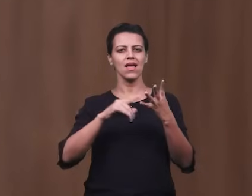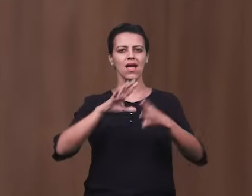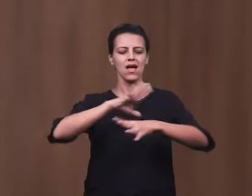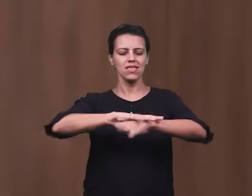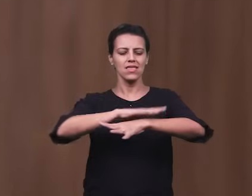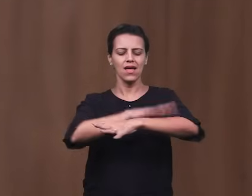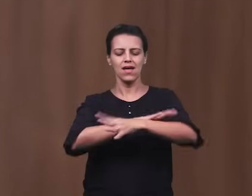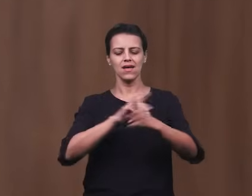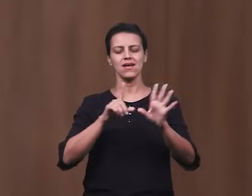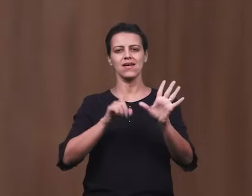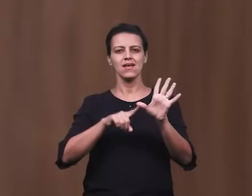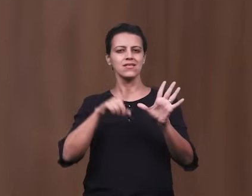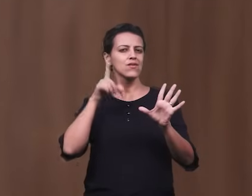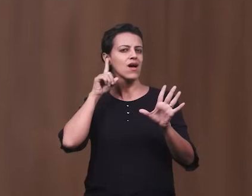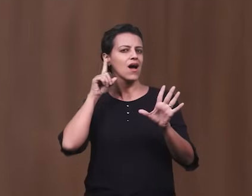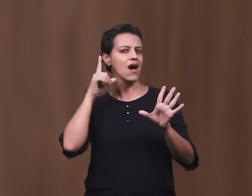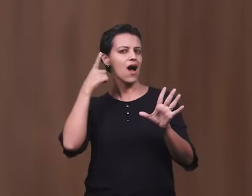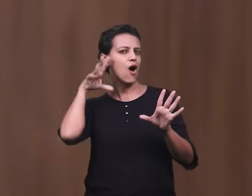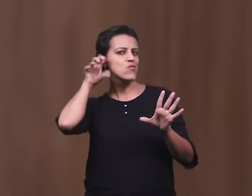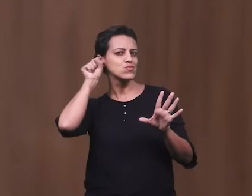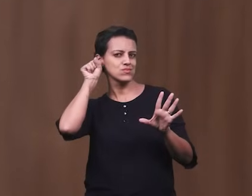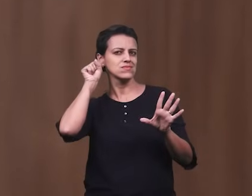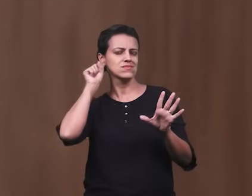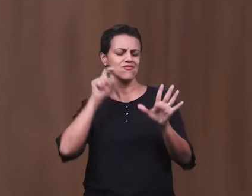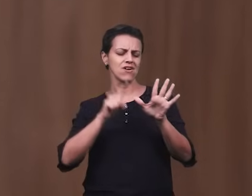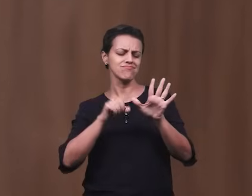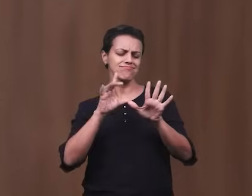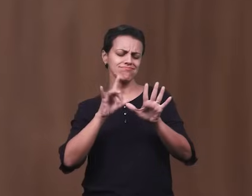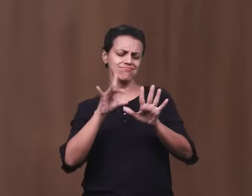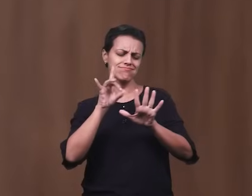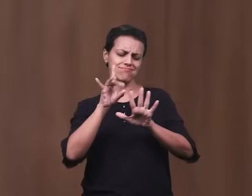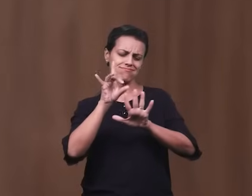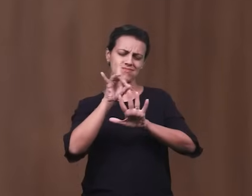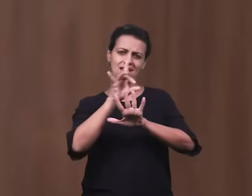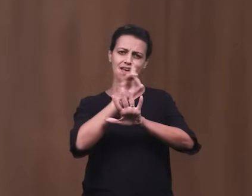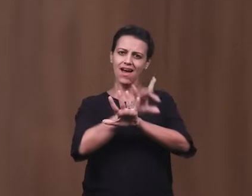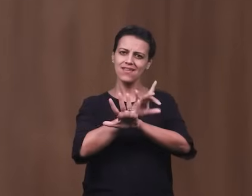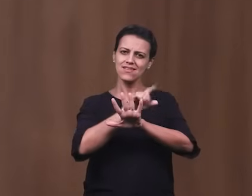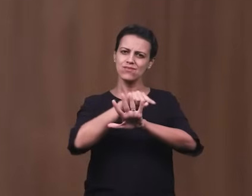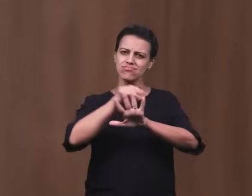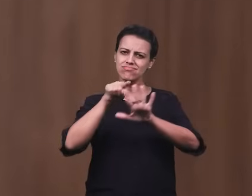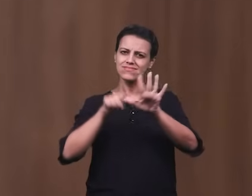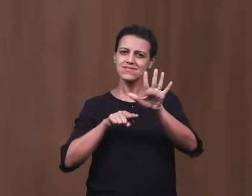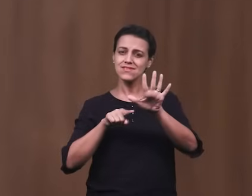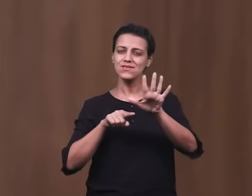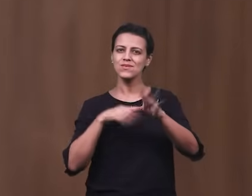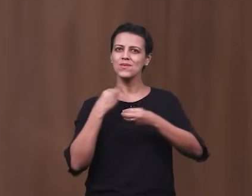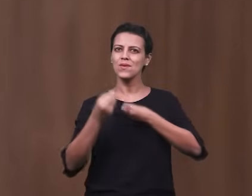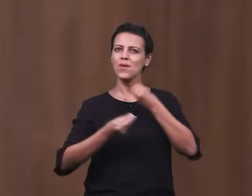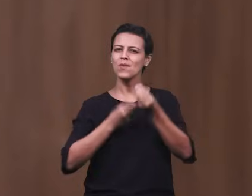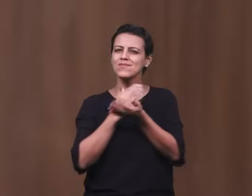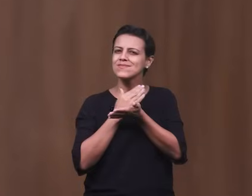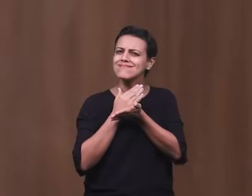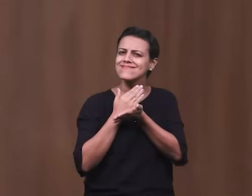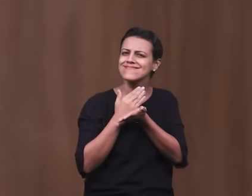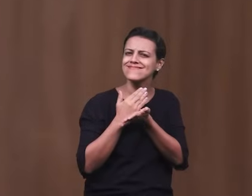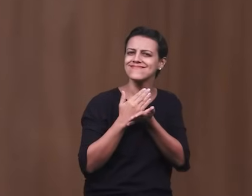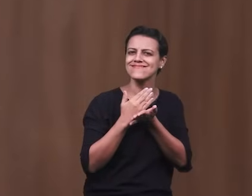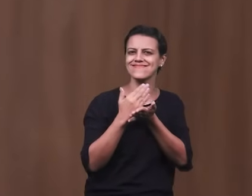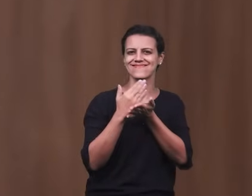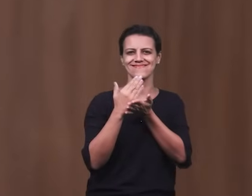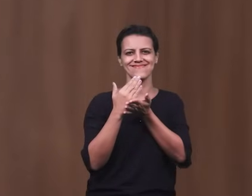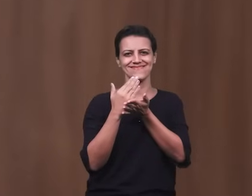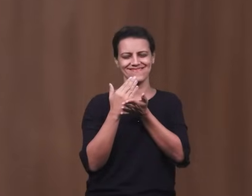audição. E nós vamos falar a respeito de cada um desses órgãos dos sentidos. É mais um programa introdutório,